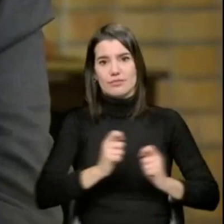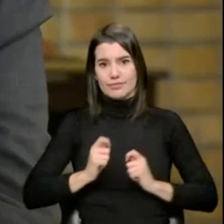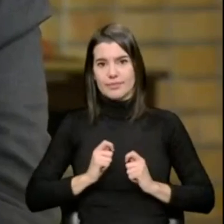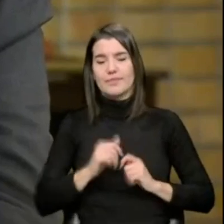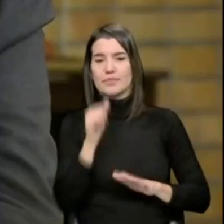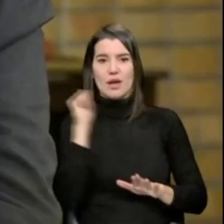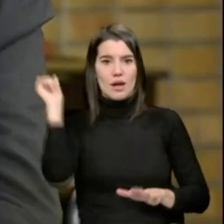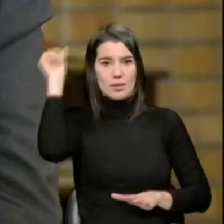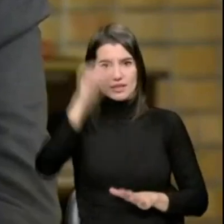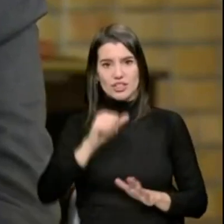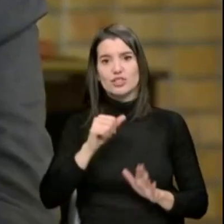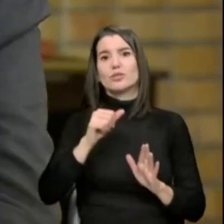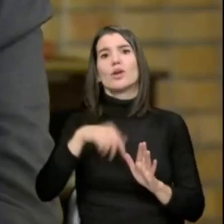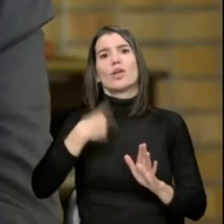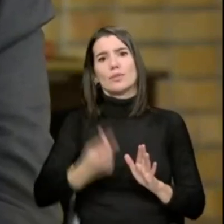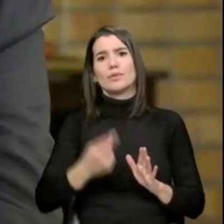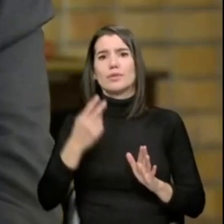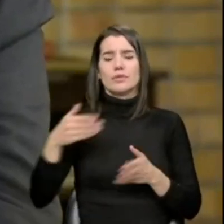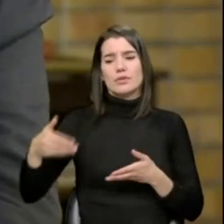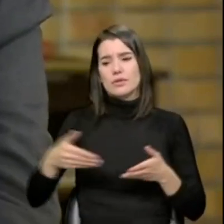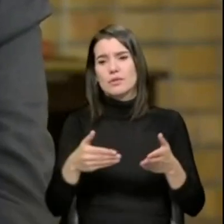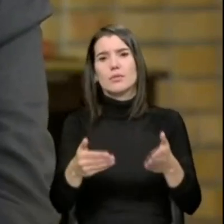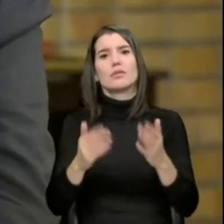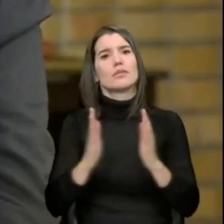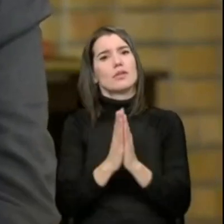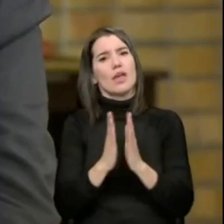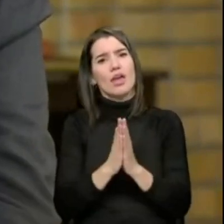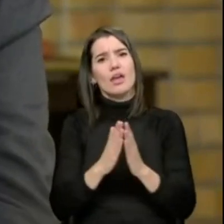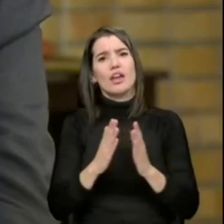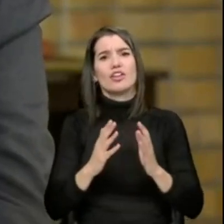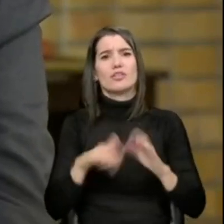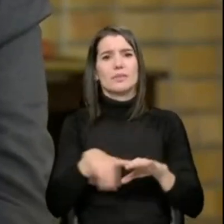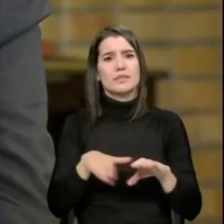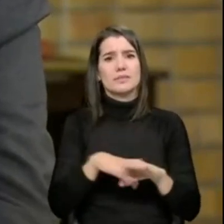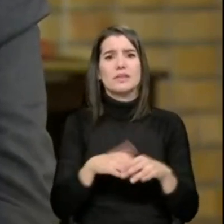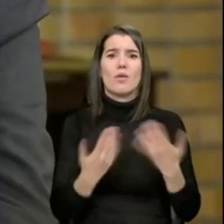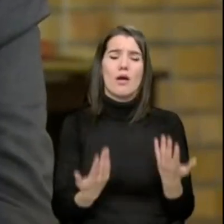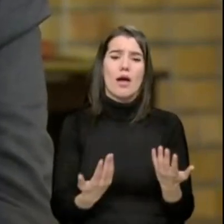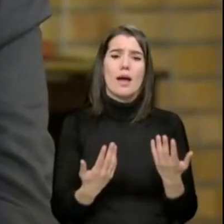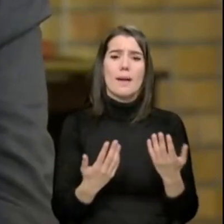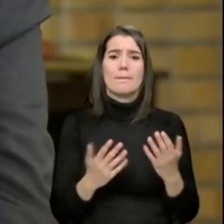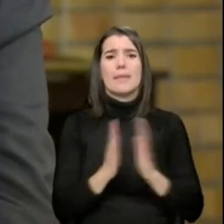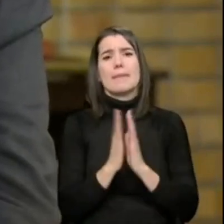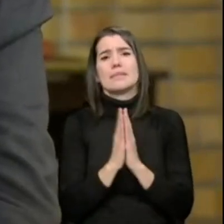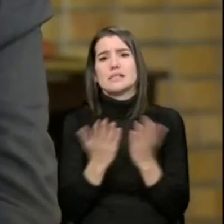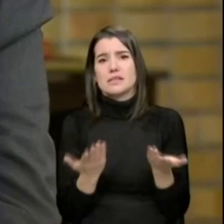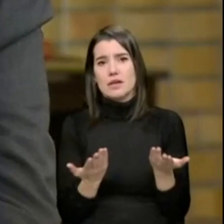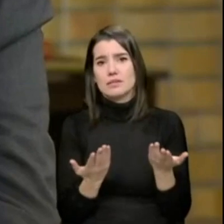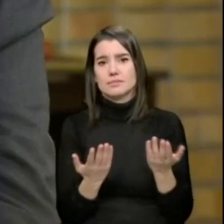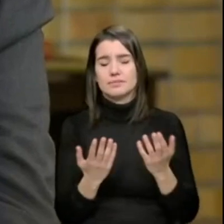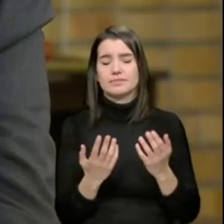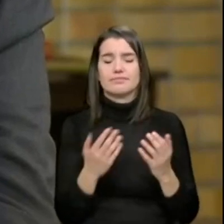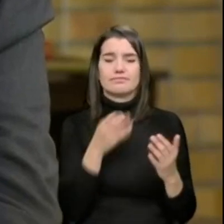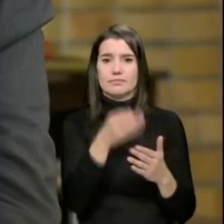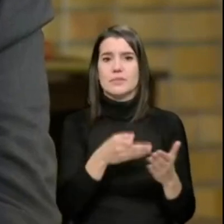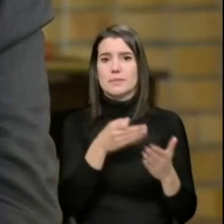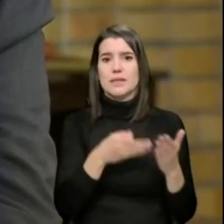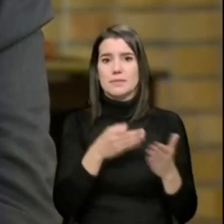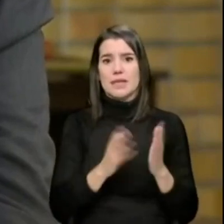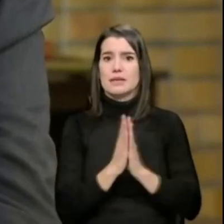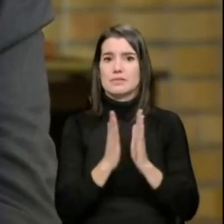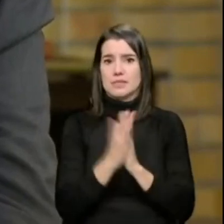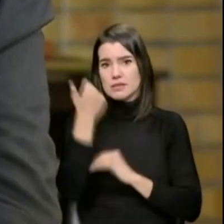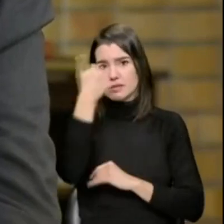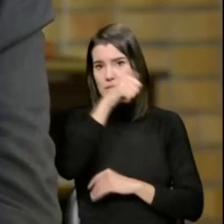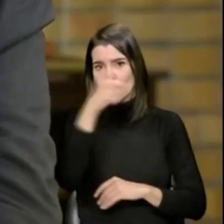a experiência da vida da Igreja, que é marcada também pela missa, chamamos a Eucaristia, para nós católicos, a missa